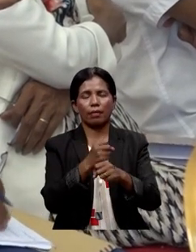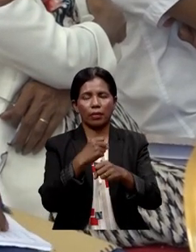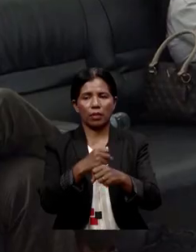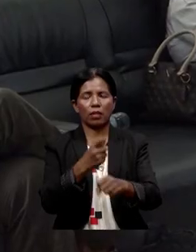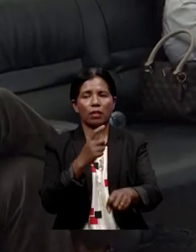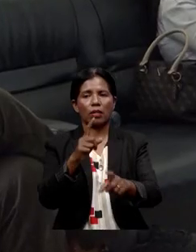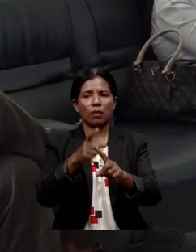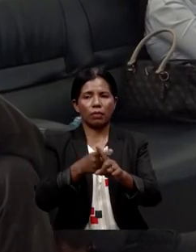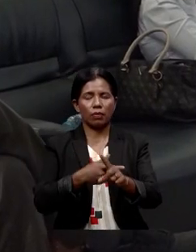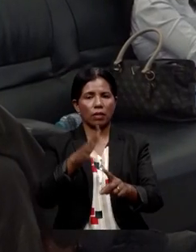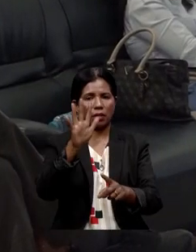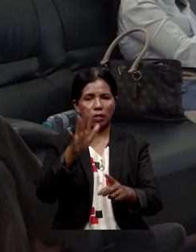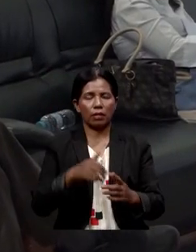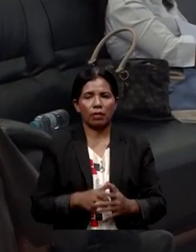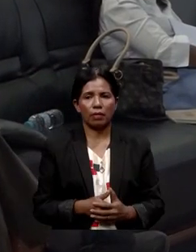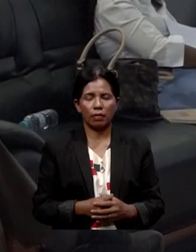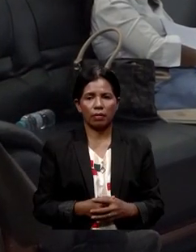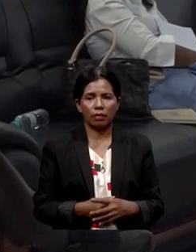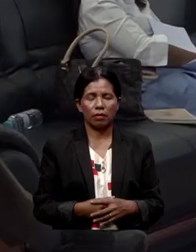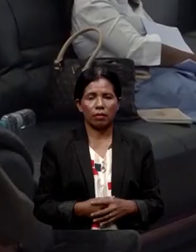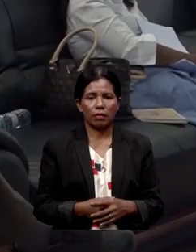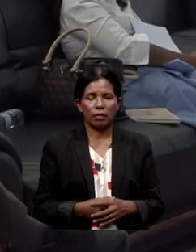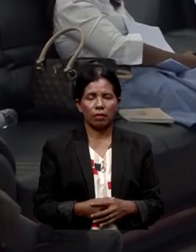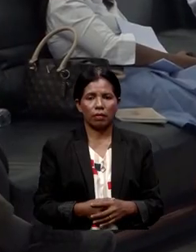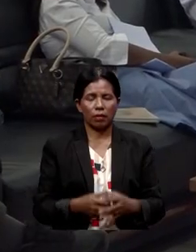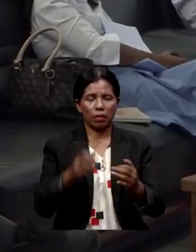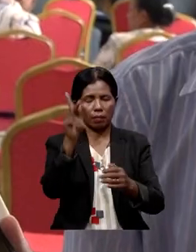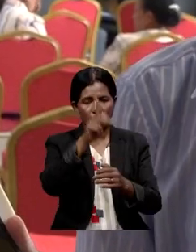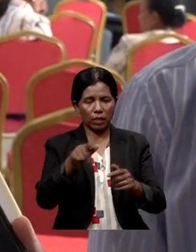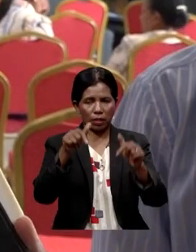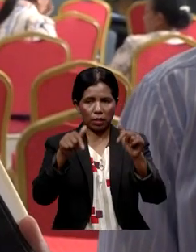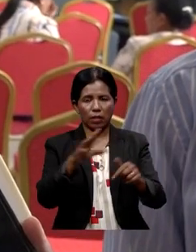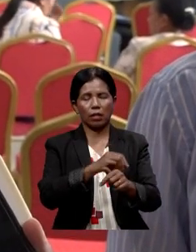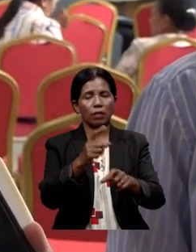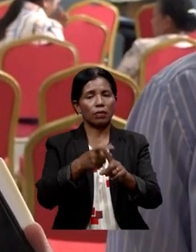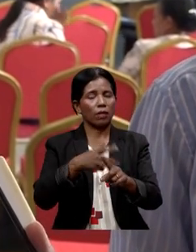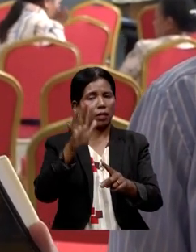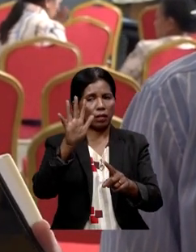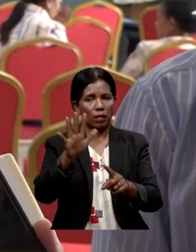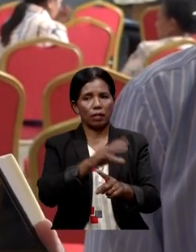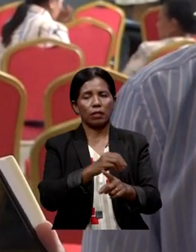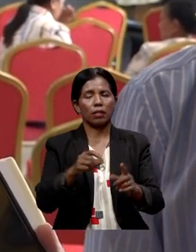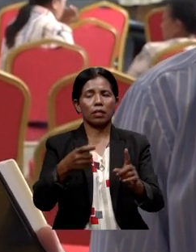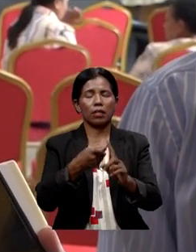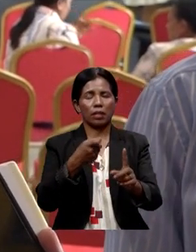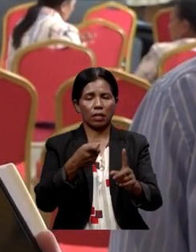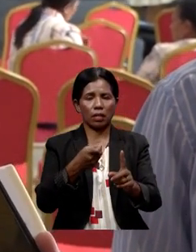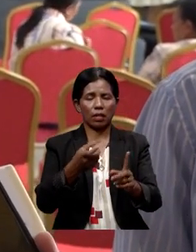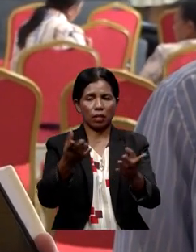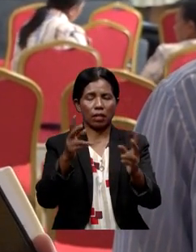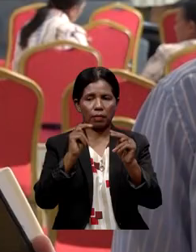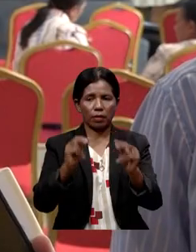duração fulan lima. Esta pesquisa vai ser realizada em 5 meses. Nós já iniciamos